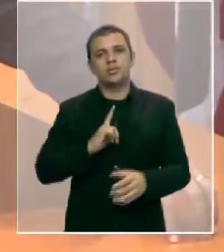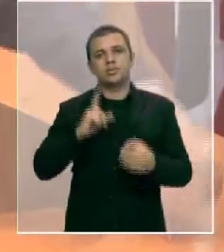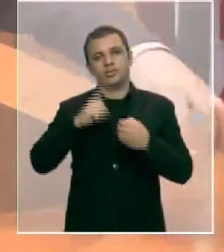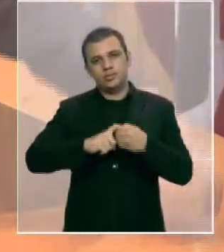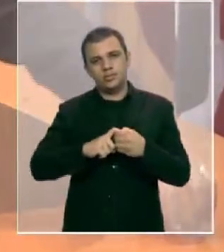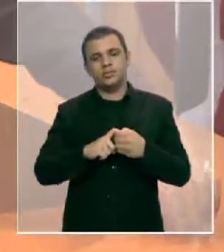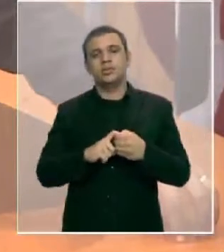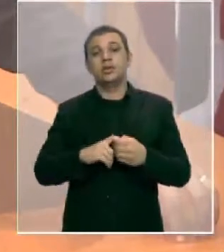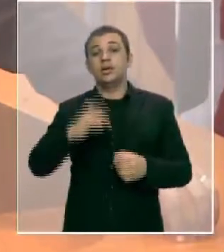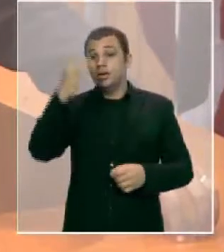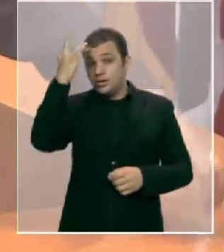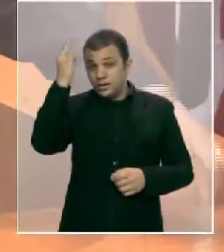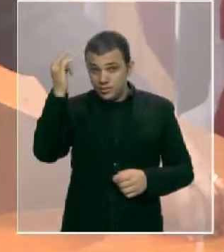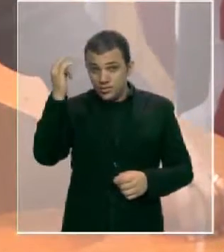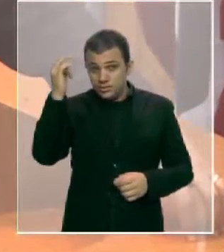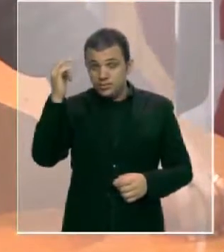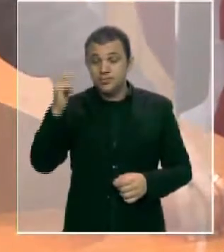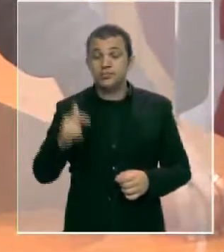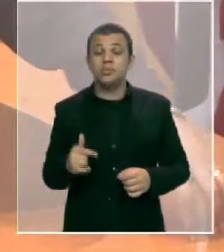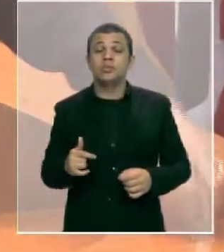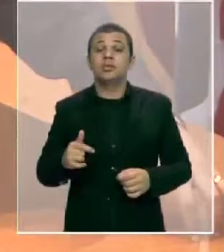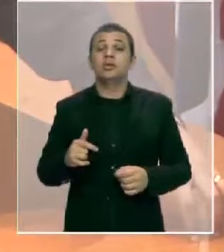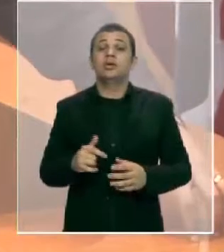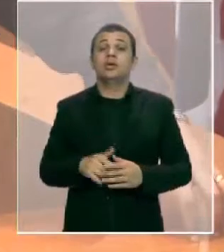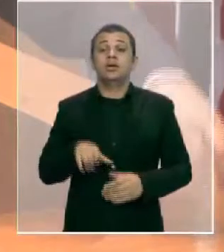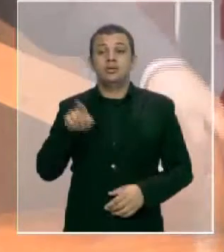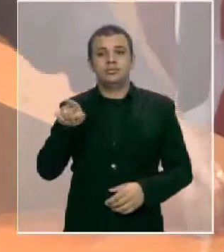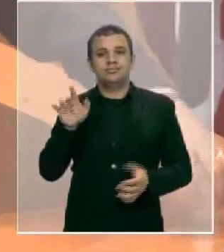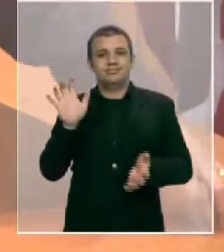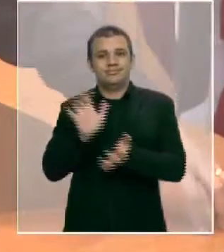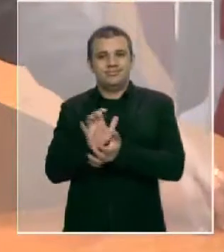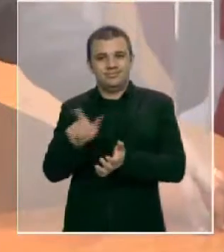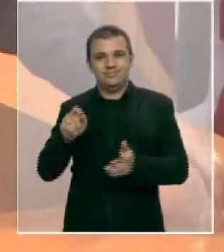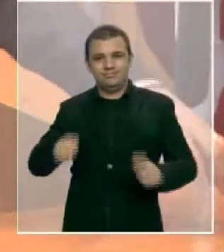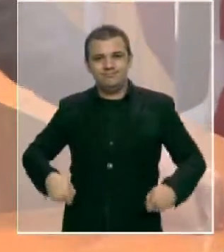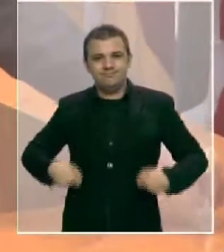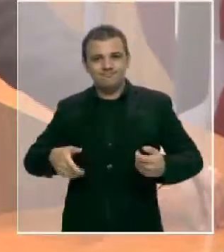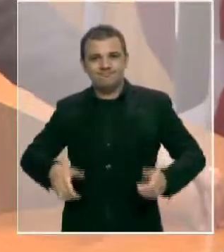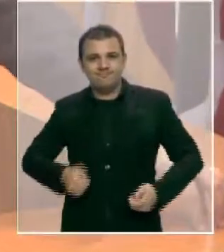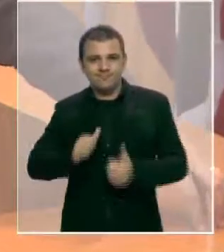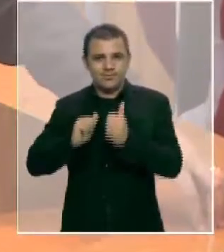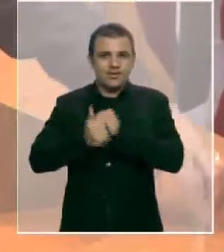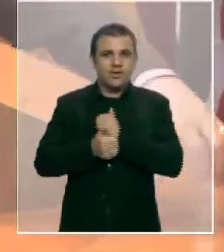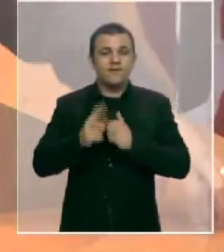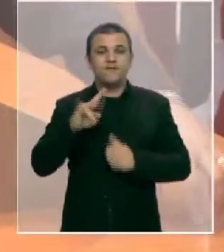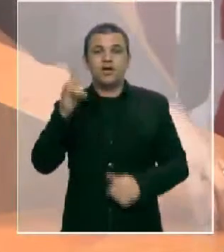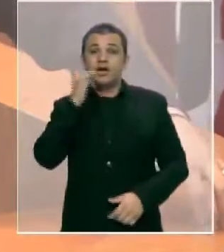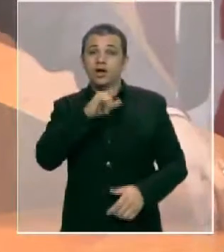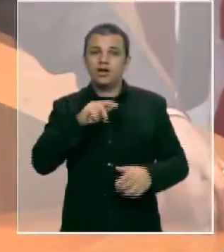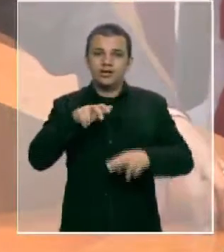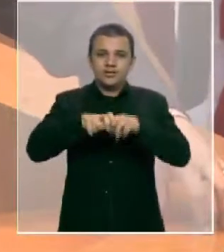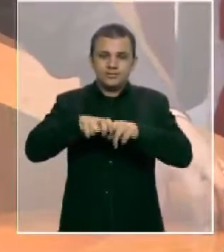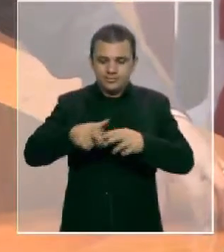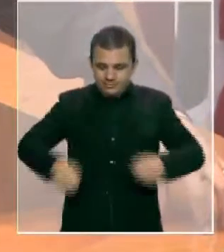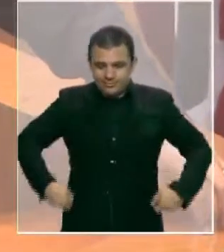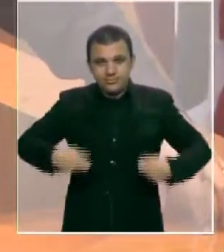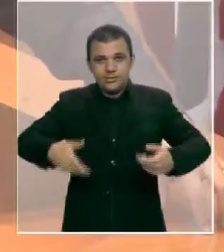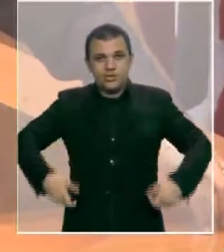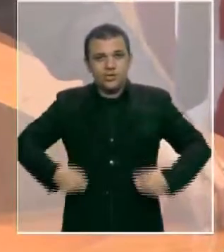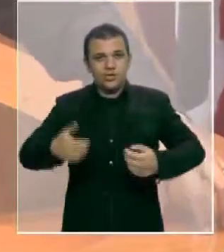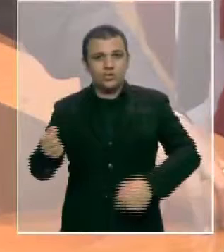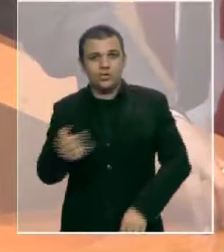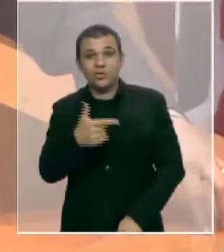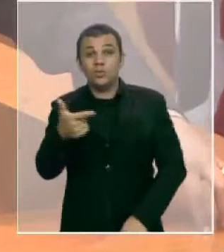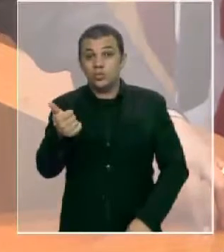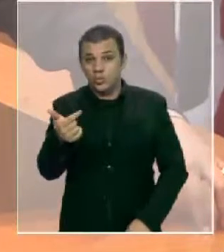e amanhã esses atletas já receberão suas novas cadeiras, 12 cadeiras, um convênio no valor de